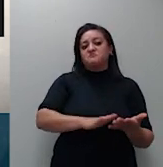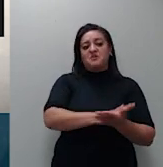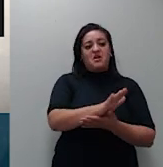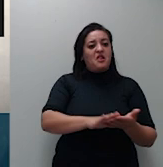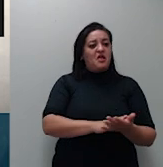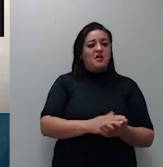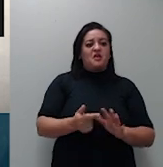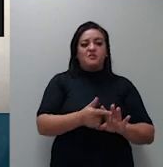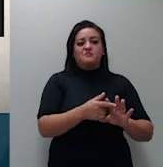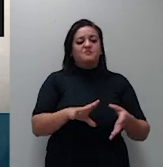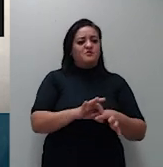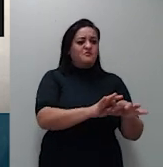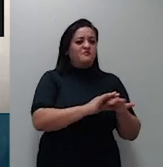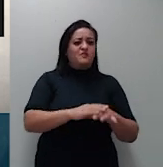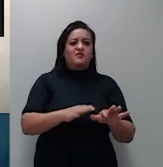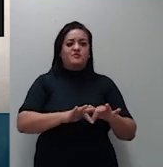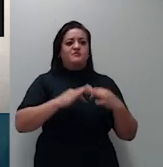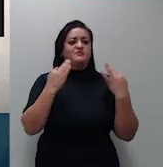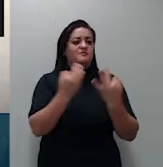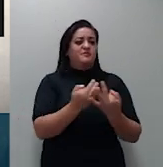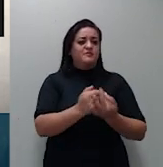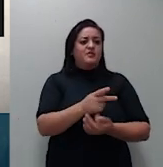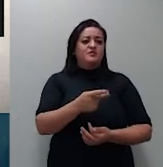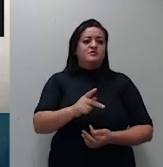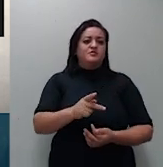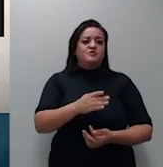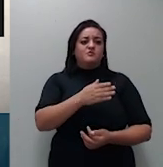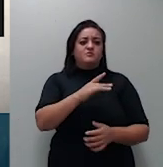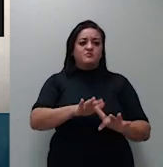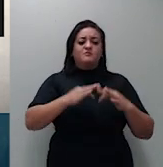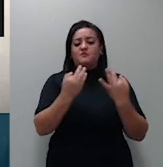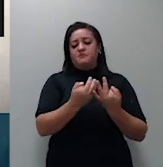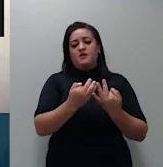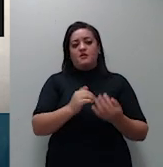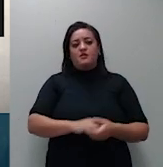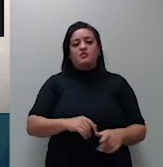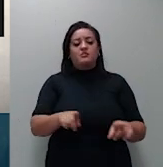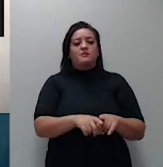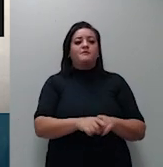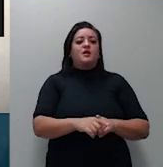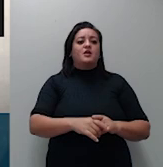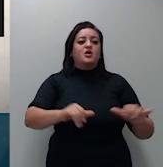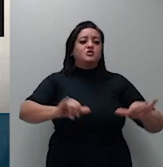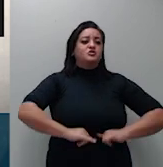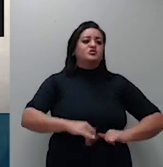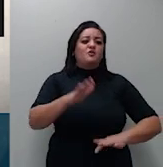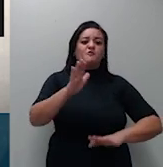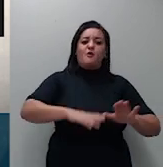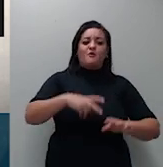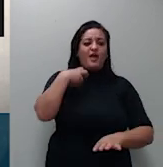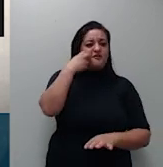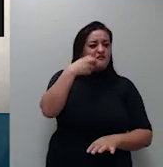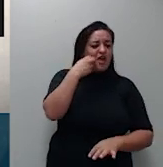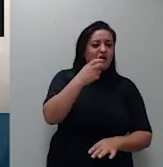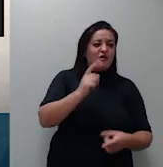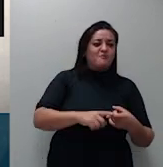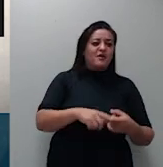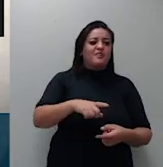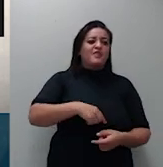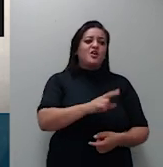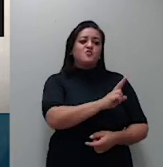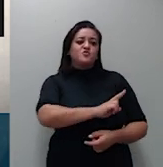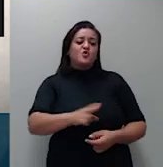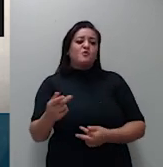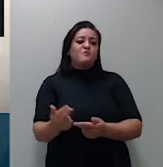vínculo com as famílias de seus genitores tão pouco sofre qualquer condições de dentro por não ter os mesmos sobrenomes